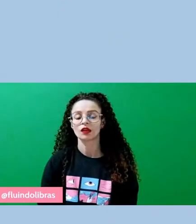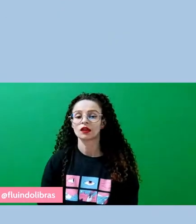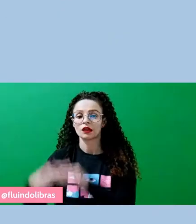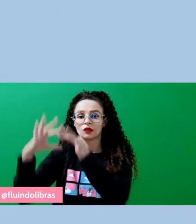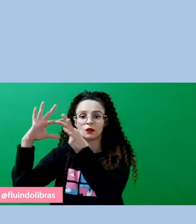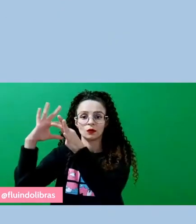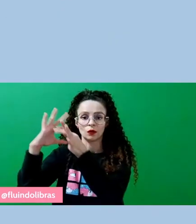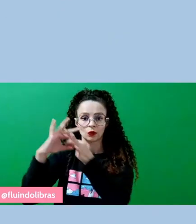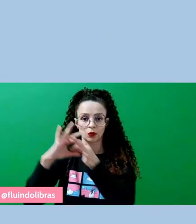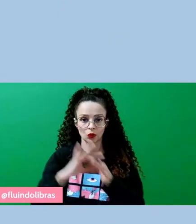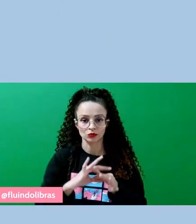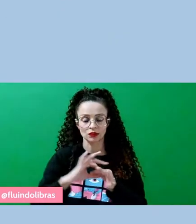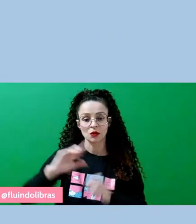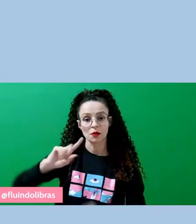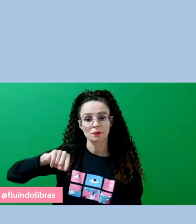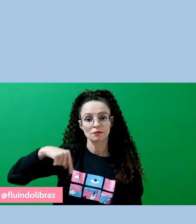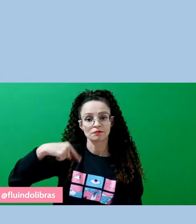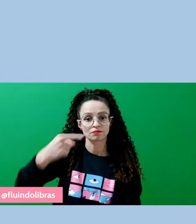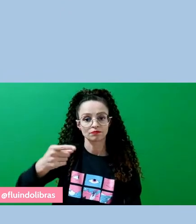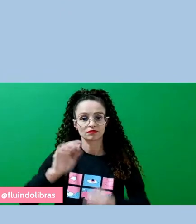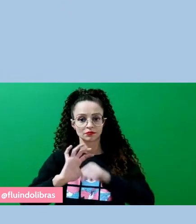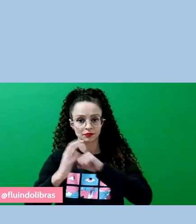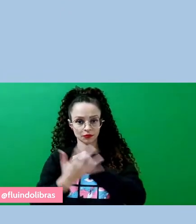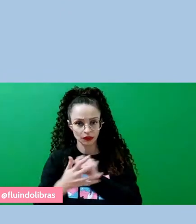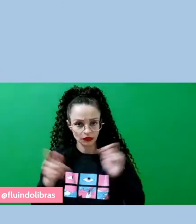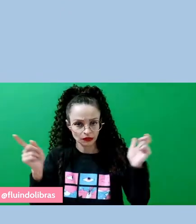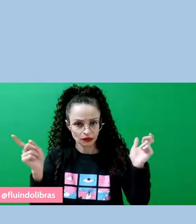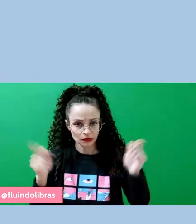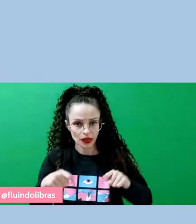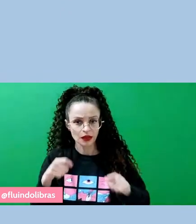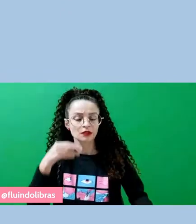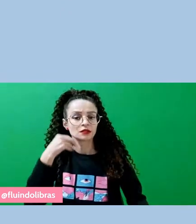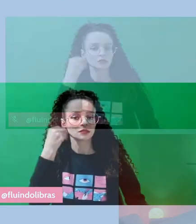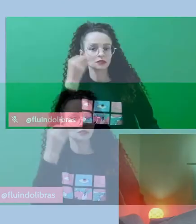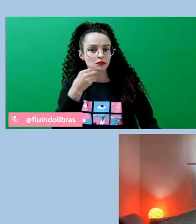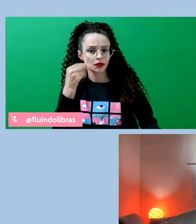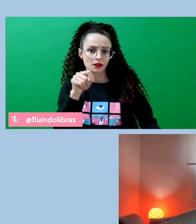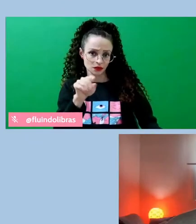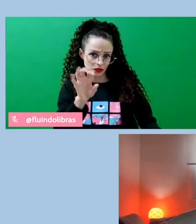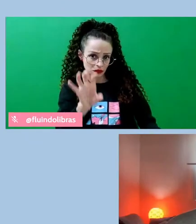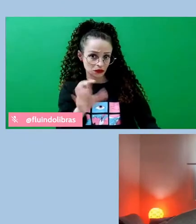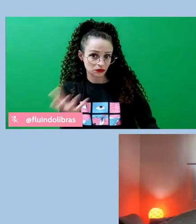Em contexto pós-pandemia, haveria a possibilidade de uma experiência como essa?